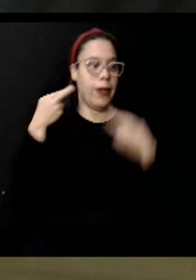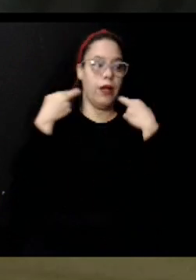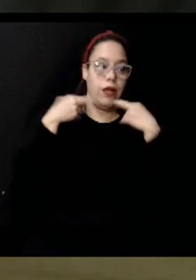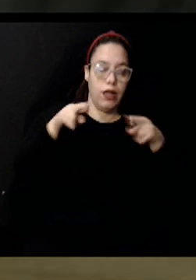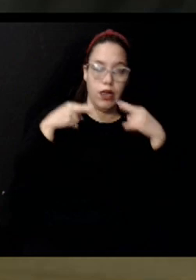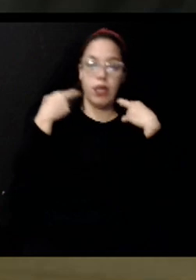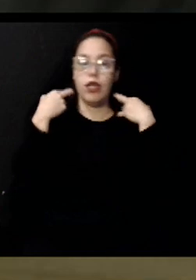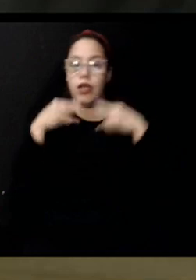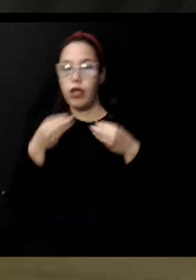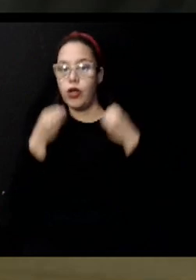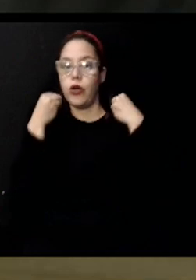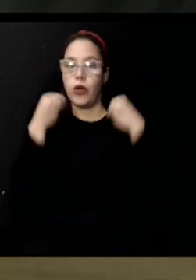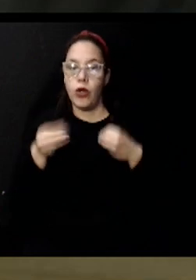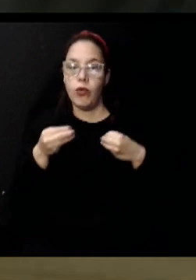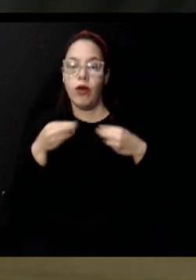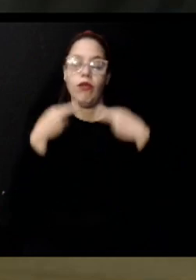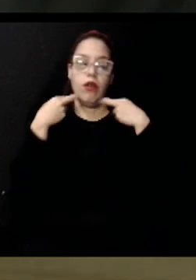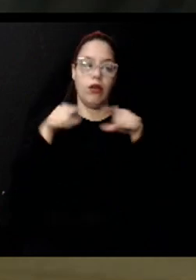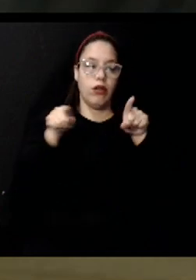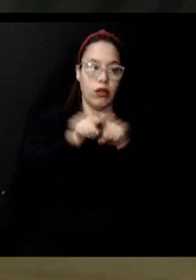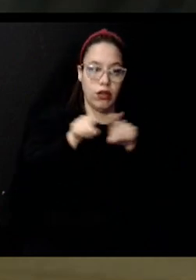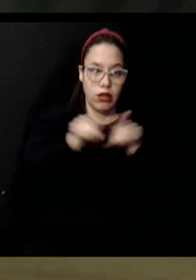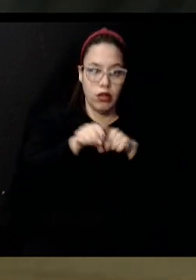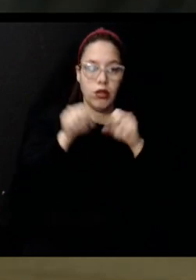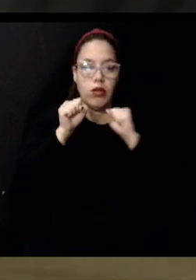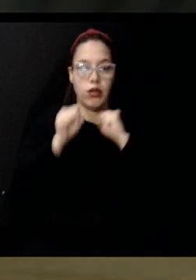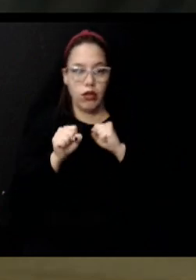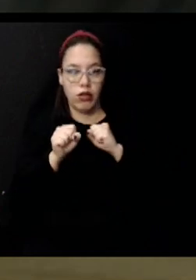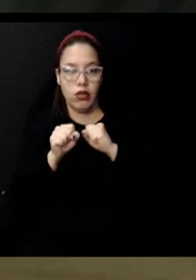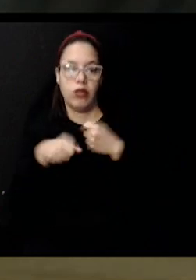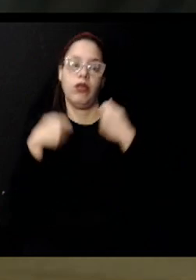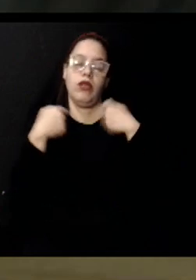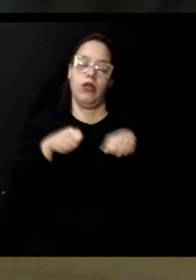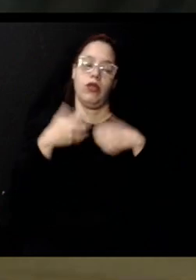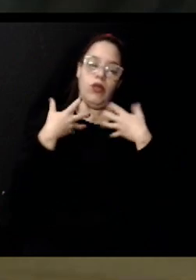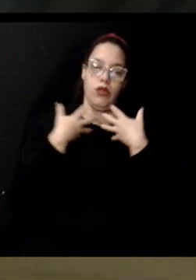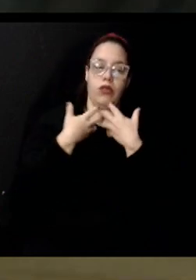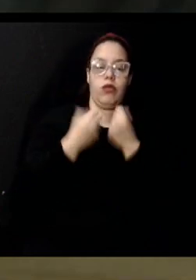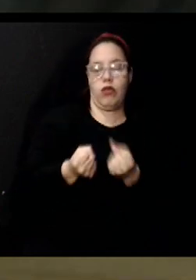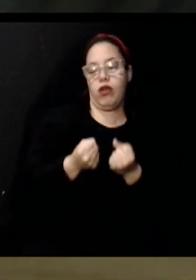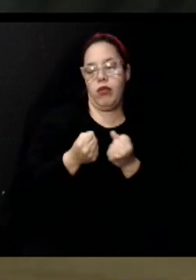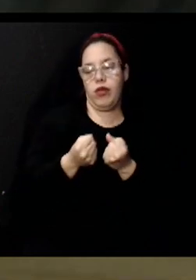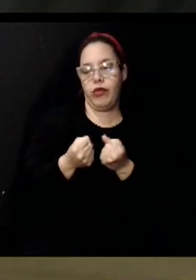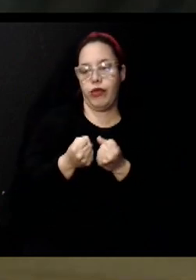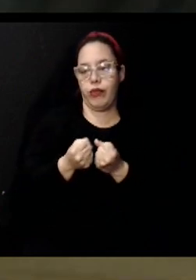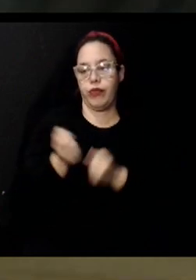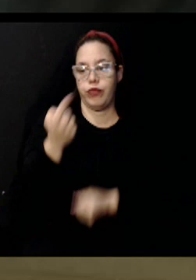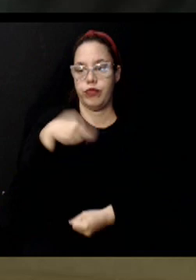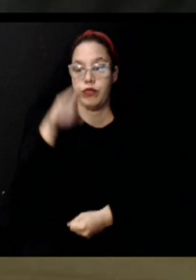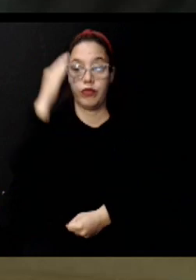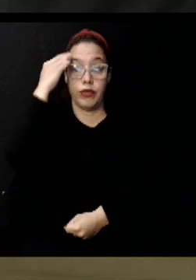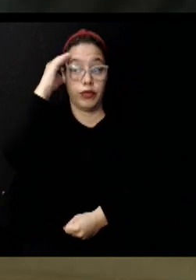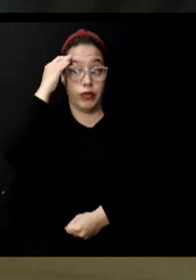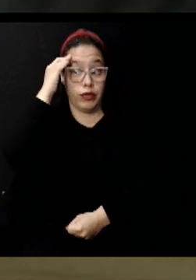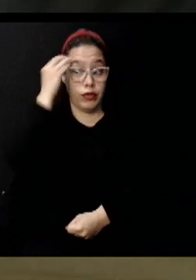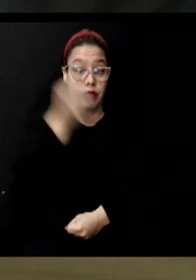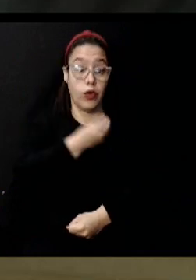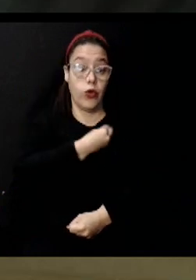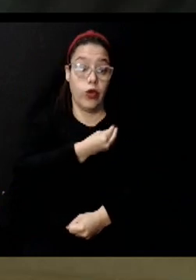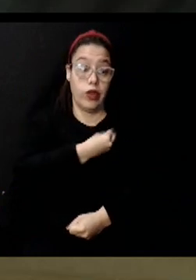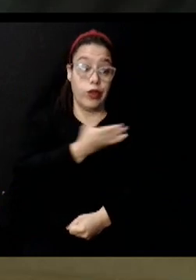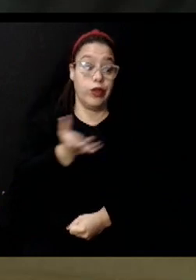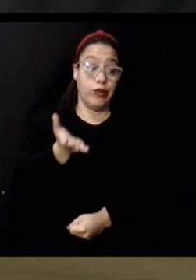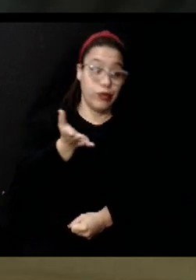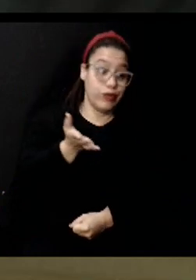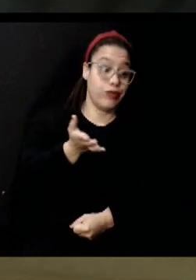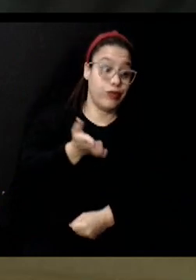reclamam, porque também podem estar precisando de um acolhimento. Então, se você entender e ver dessa forma, né,